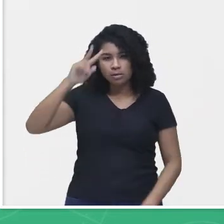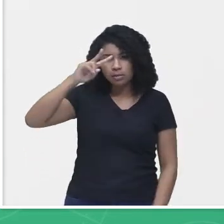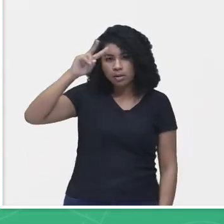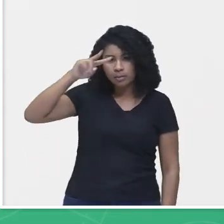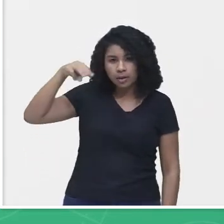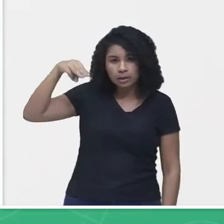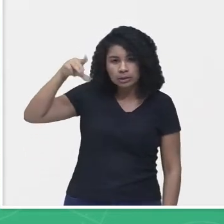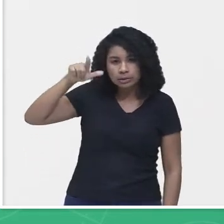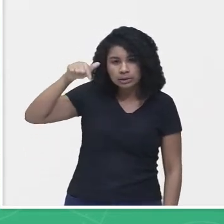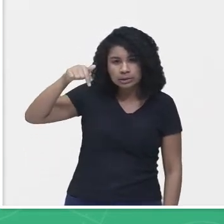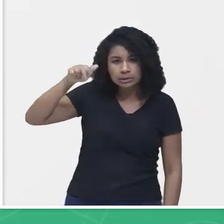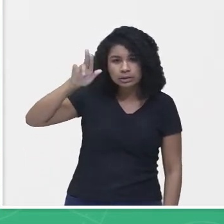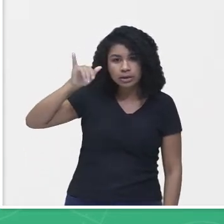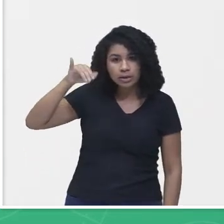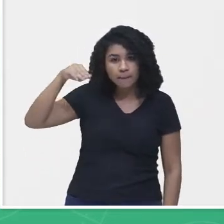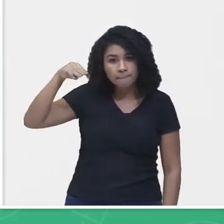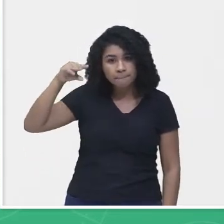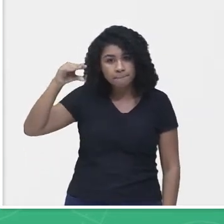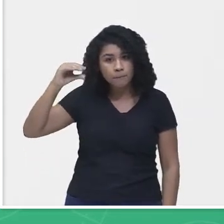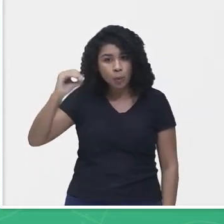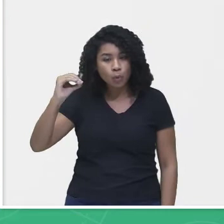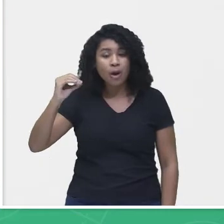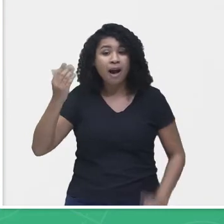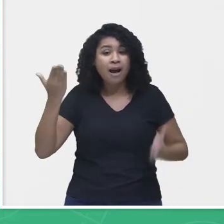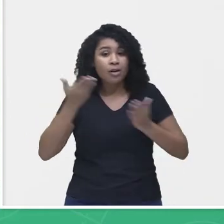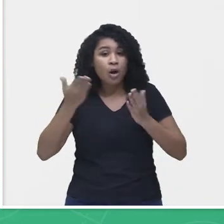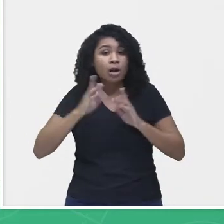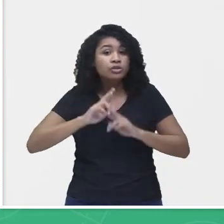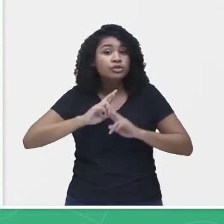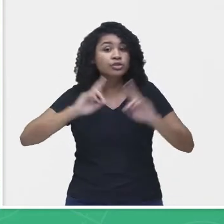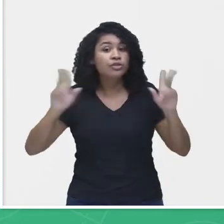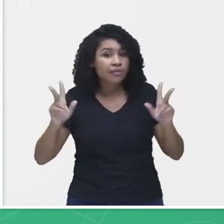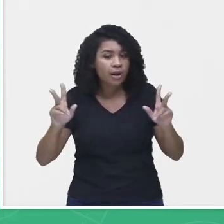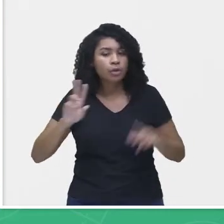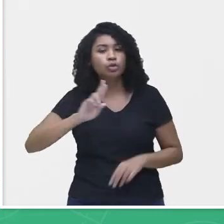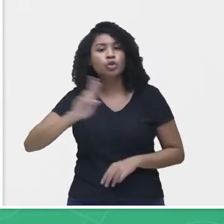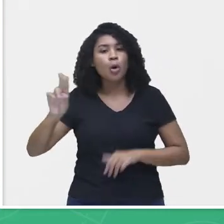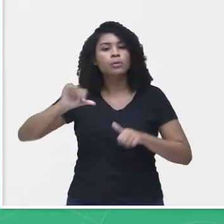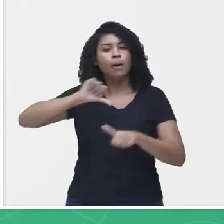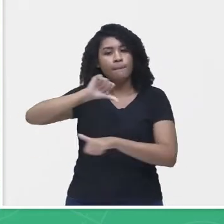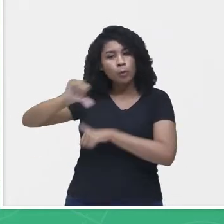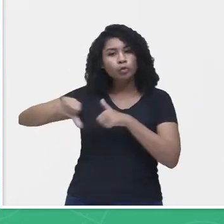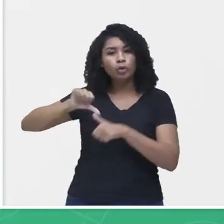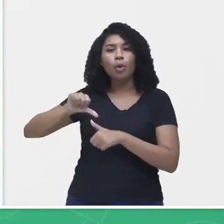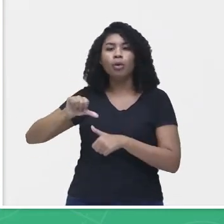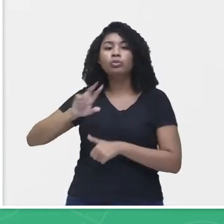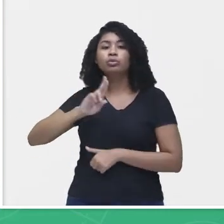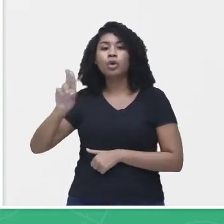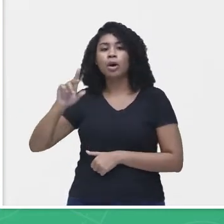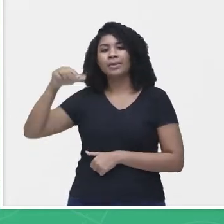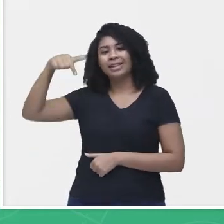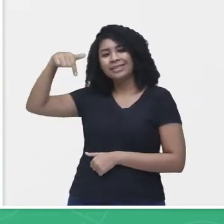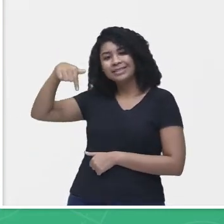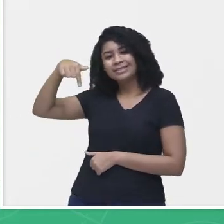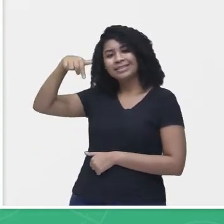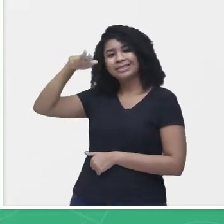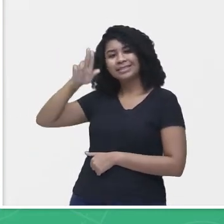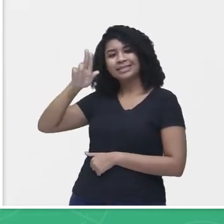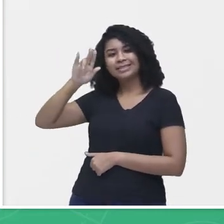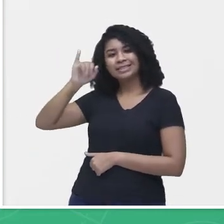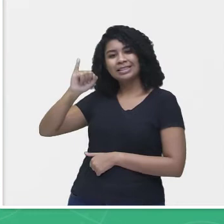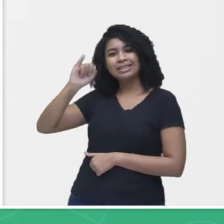O alimento passa a ter um aspecto aquoso, esbranquiçado, após a ação do suco entérico, ou seja, o